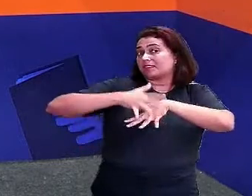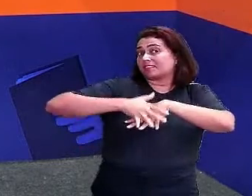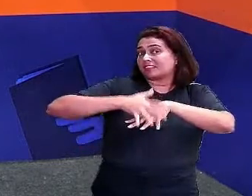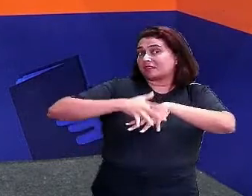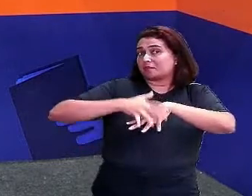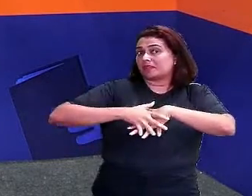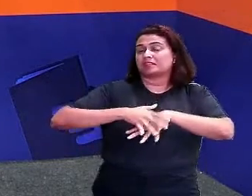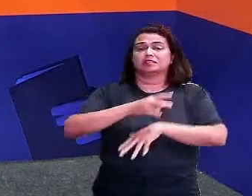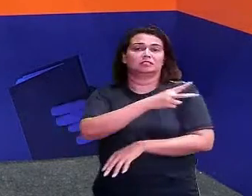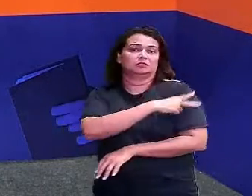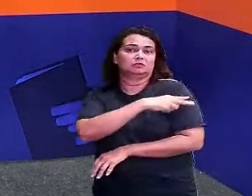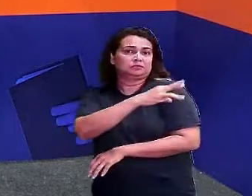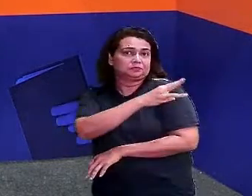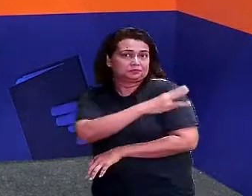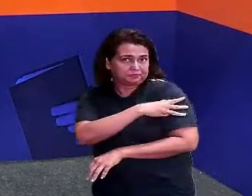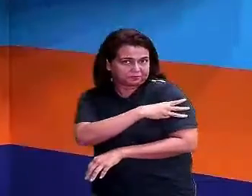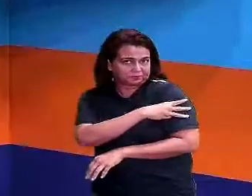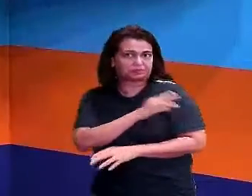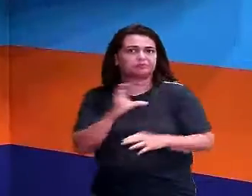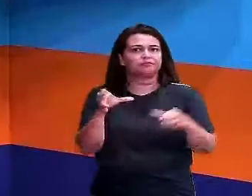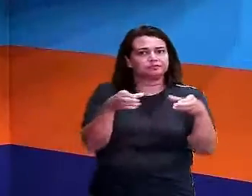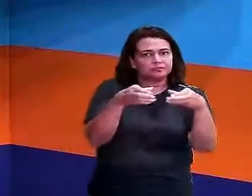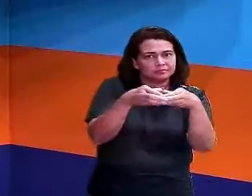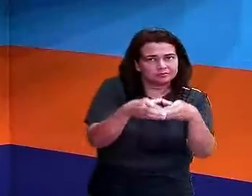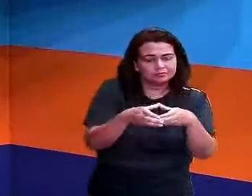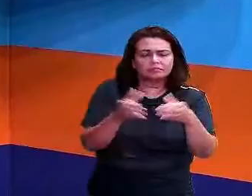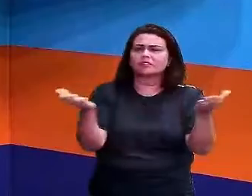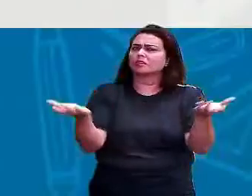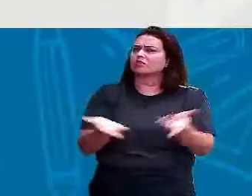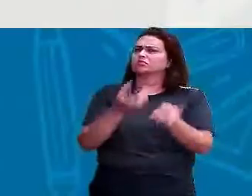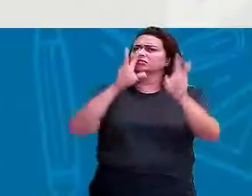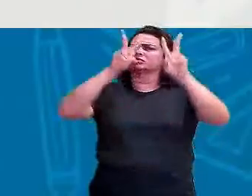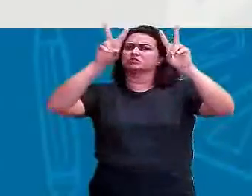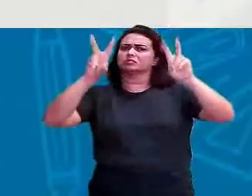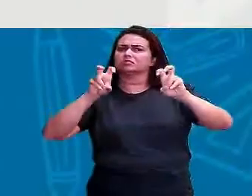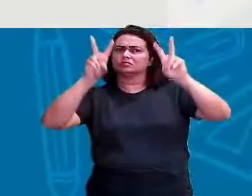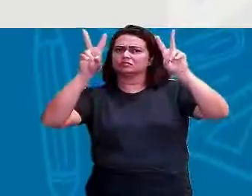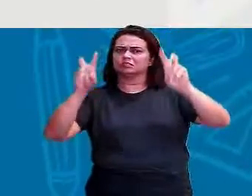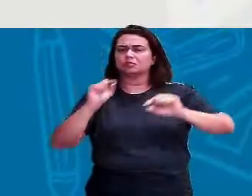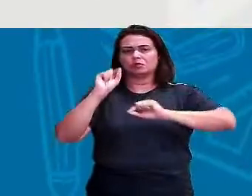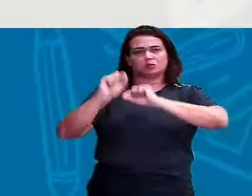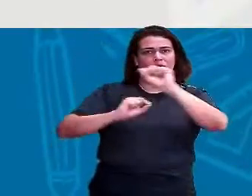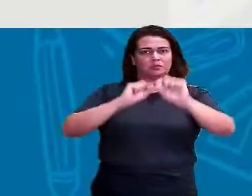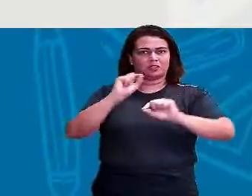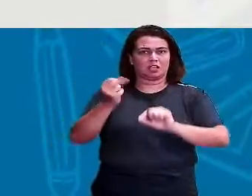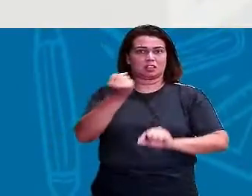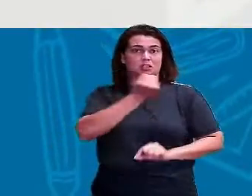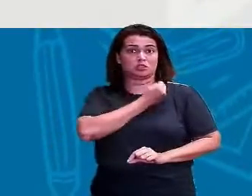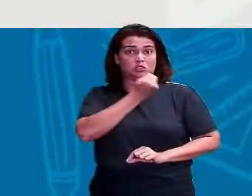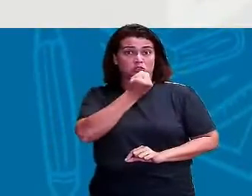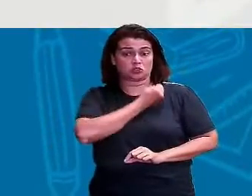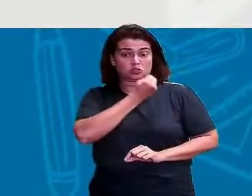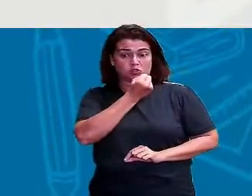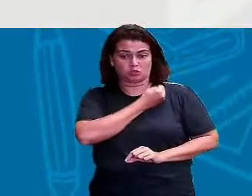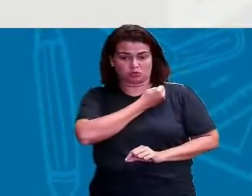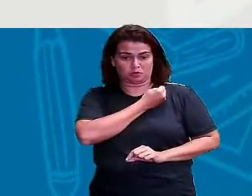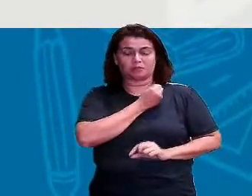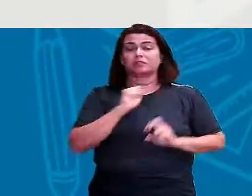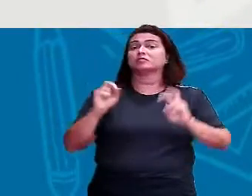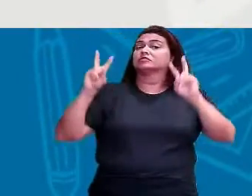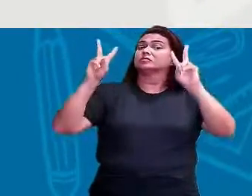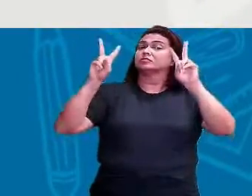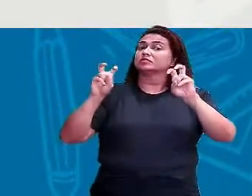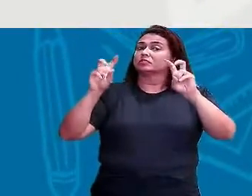segundo e terceiro ano. E aí, o que é que a gente vai falar hoje? Hoje, nós vamos estudar os números. E o tema da nossa aula